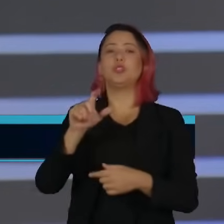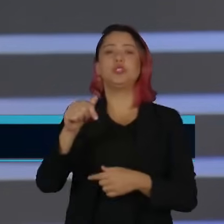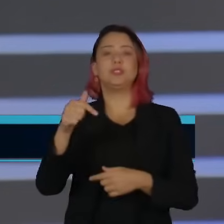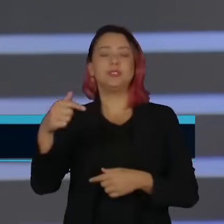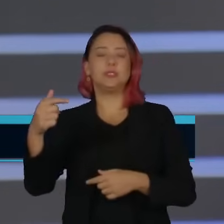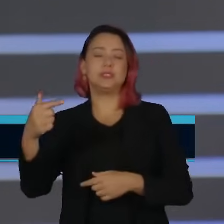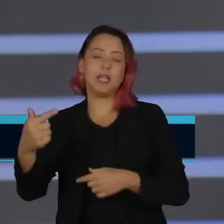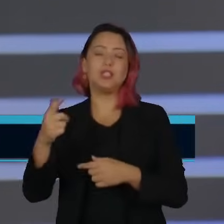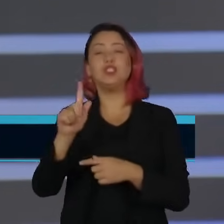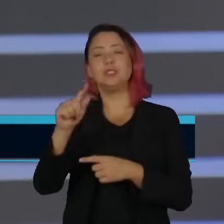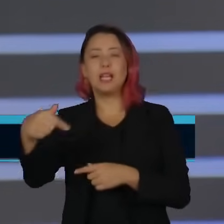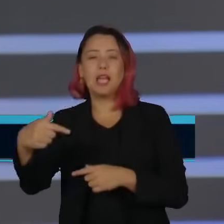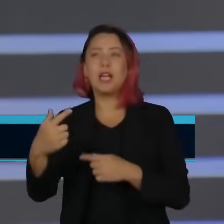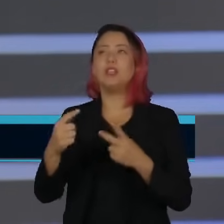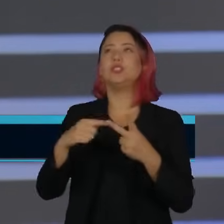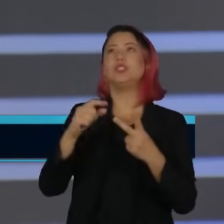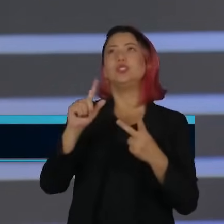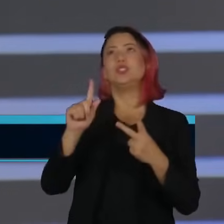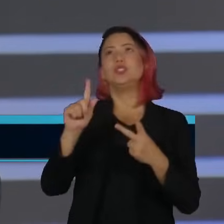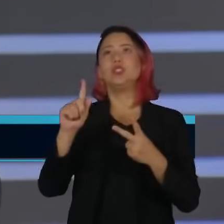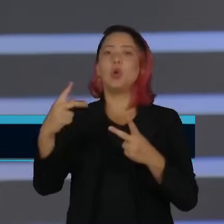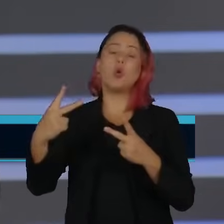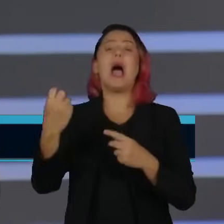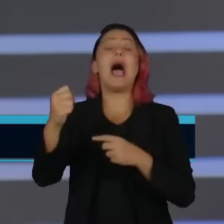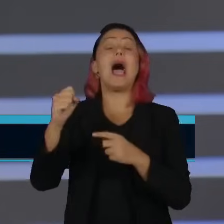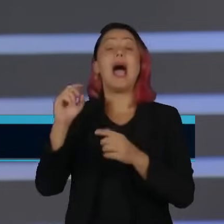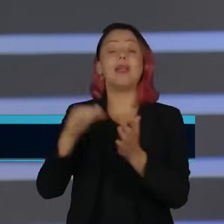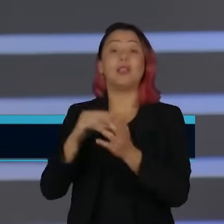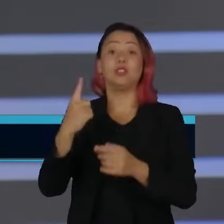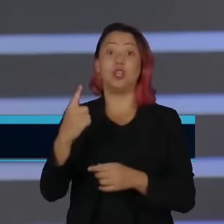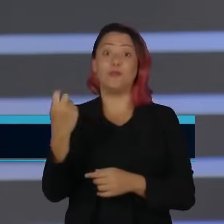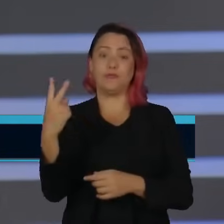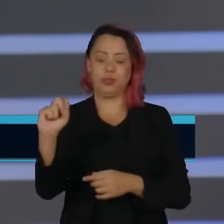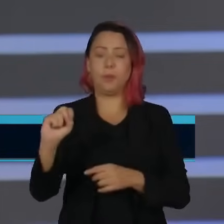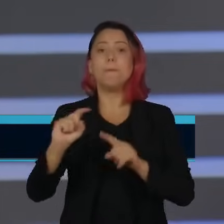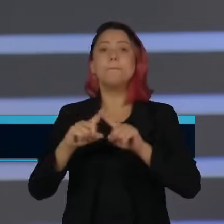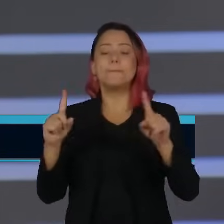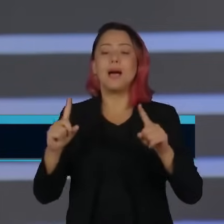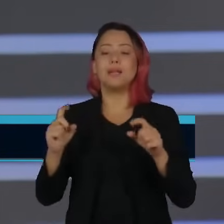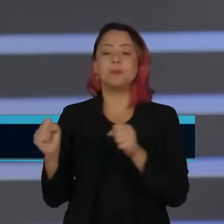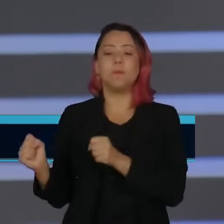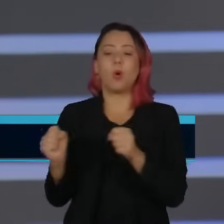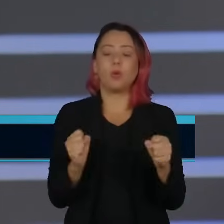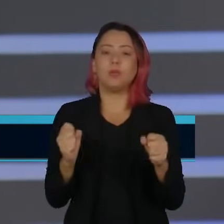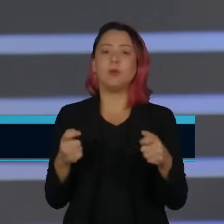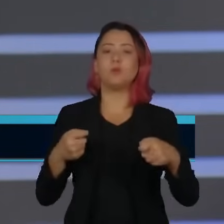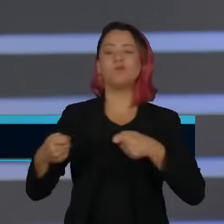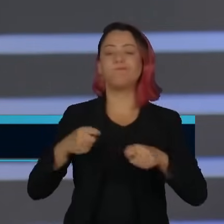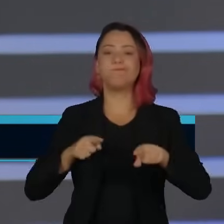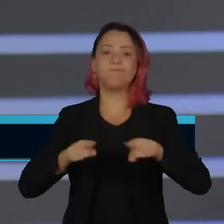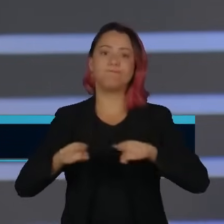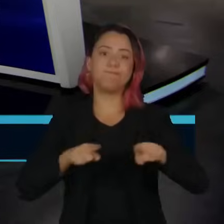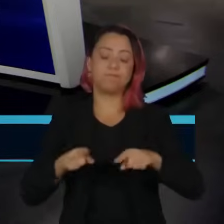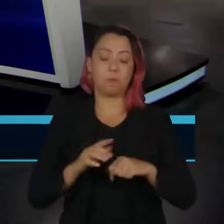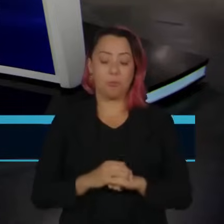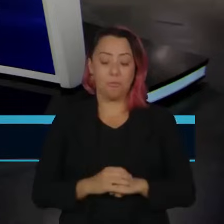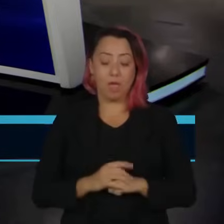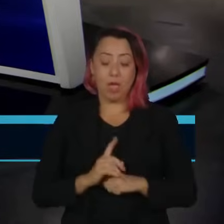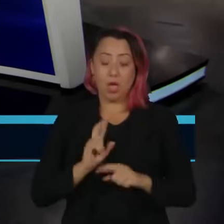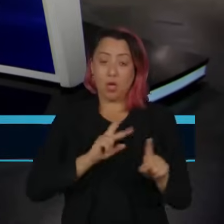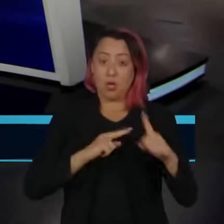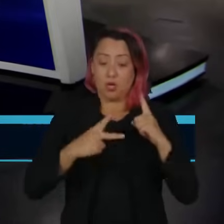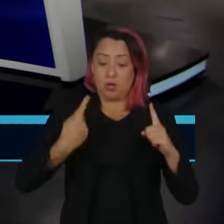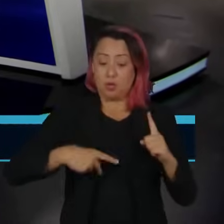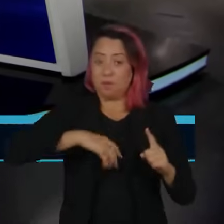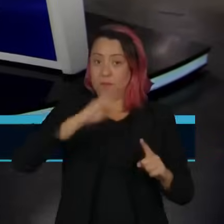eventualmente até ao G20. E em detrimento, ou seja, a questão de polo de poder com os Estados Unidos e com a Europa. Para o Brasil, a Argentina queria o